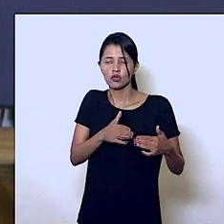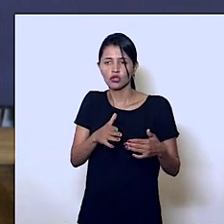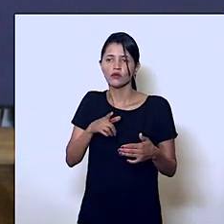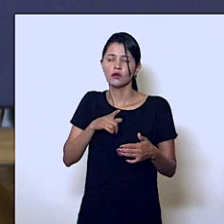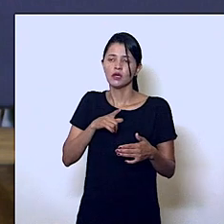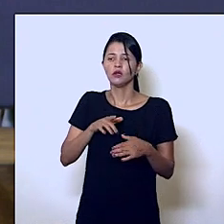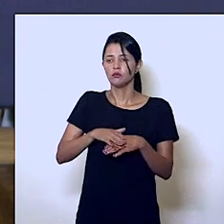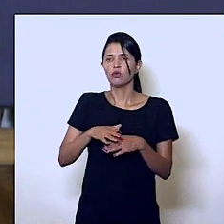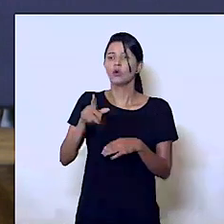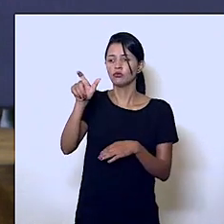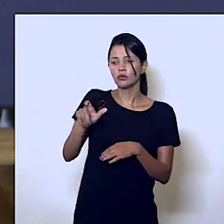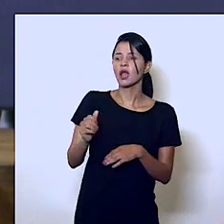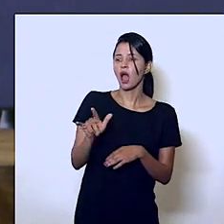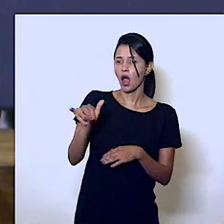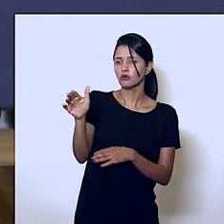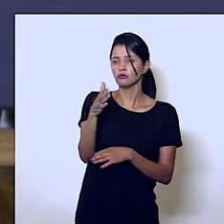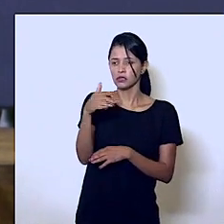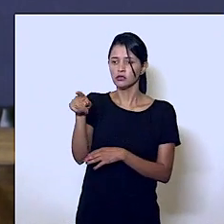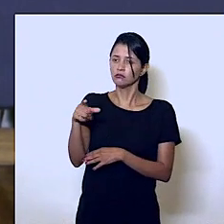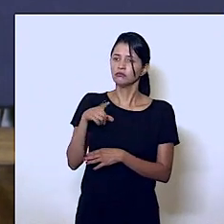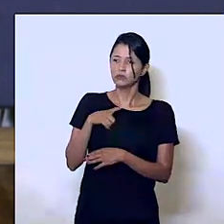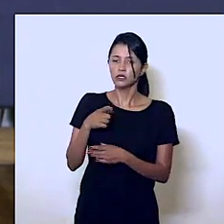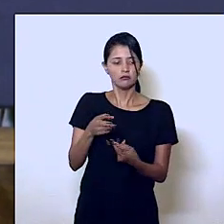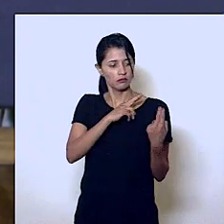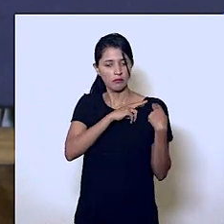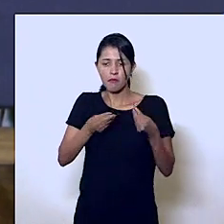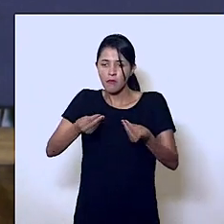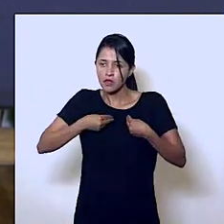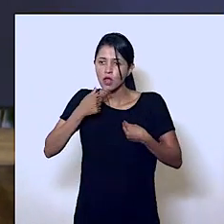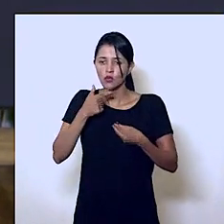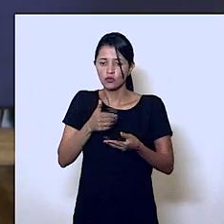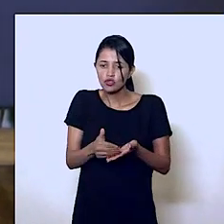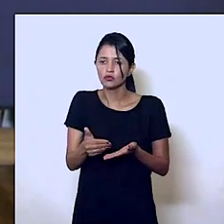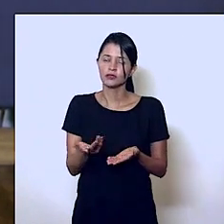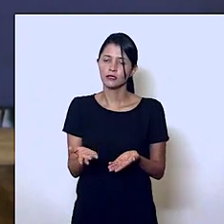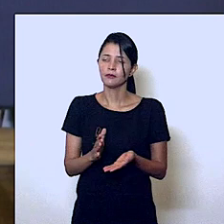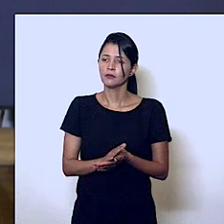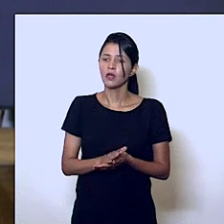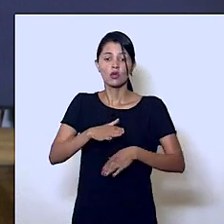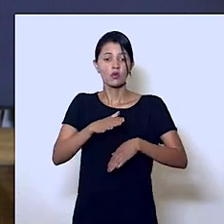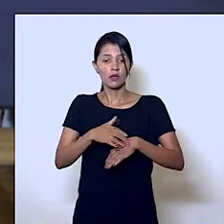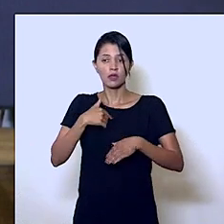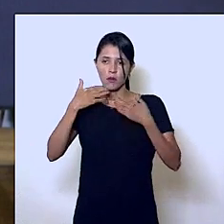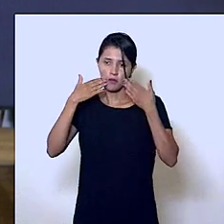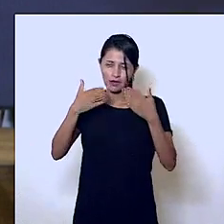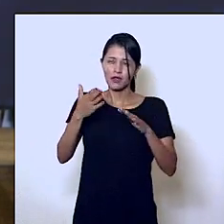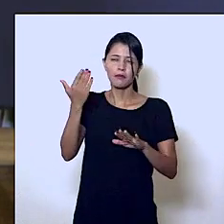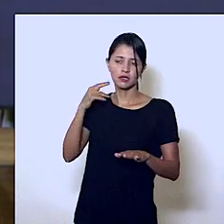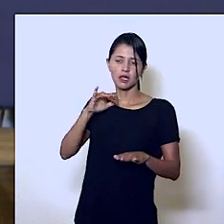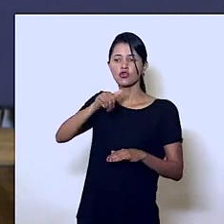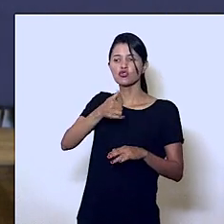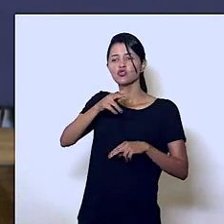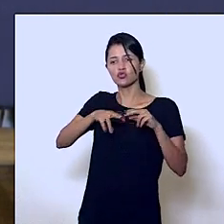de organizá-la já no momento em que eu me apresentei, em julho, para assumir a Fundação Alexandre